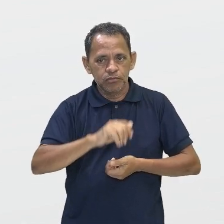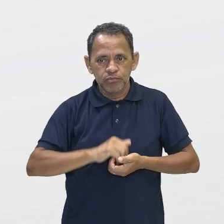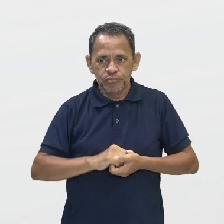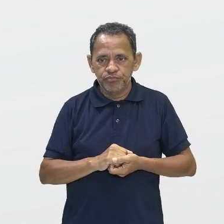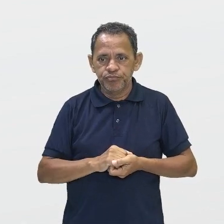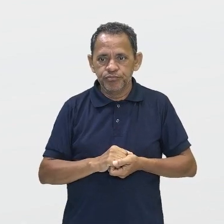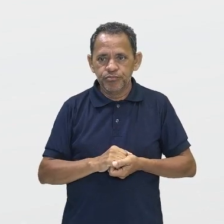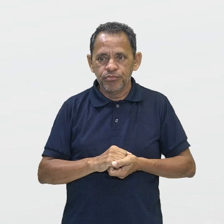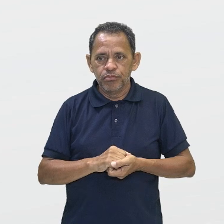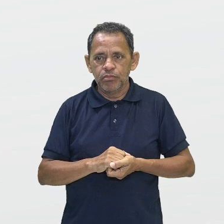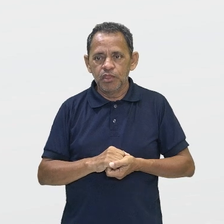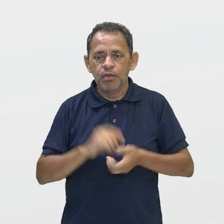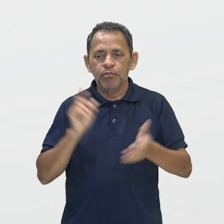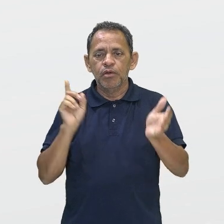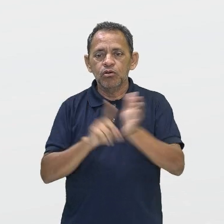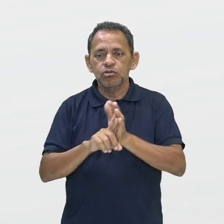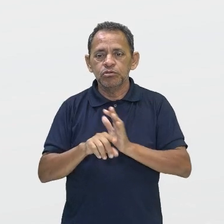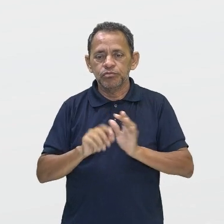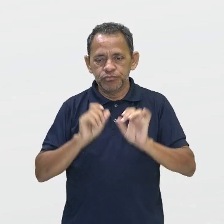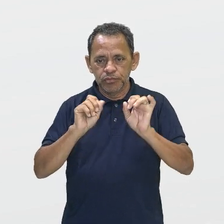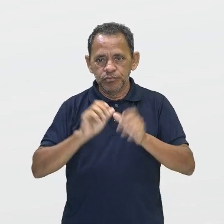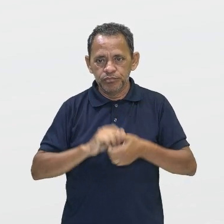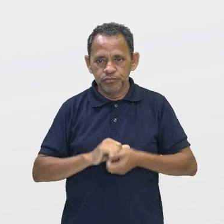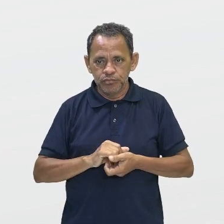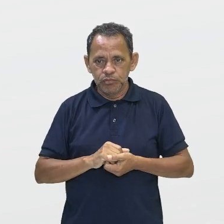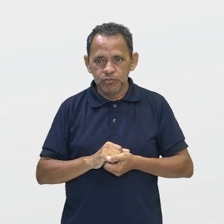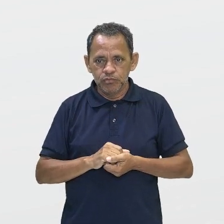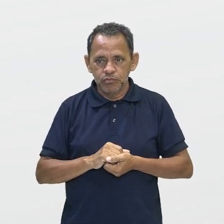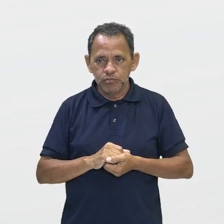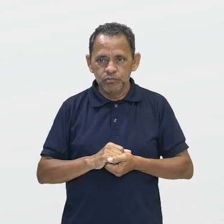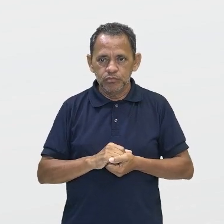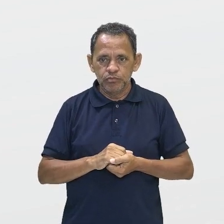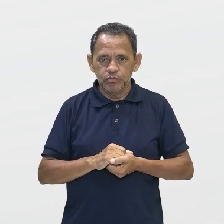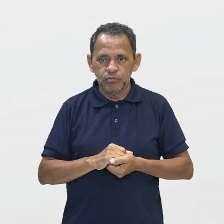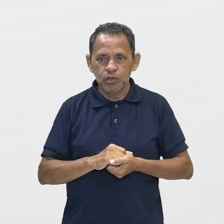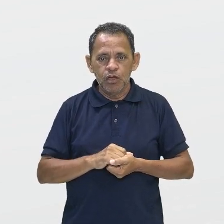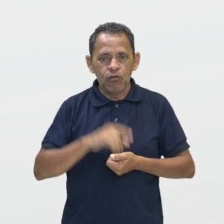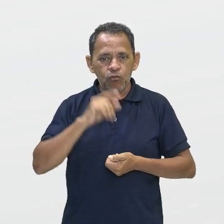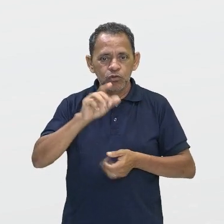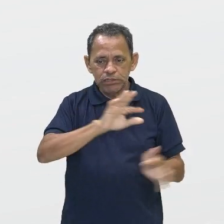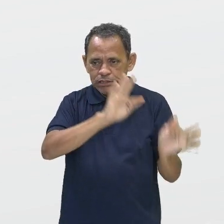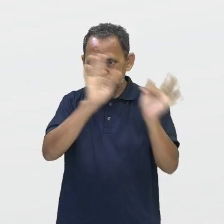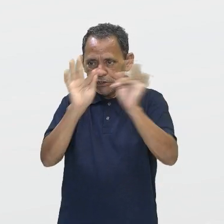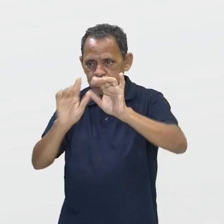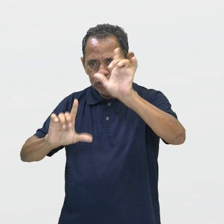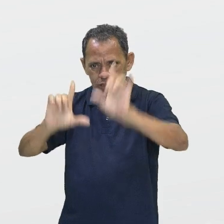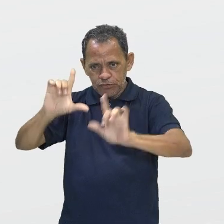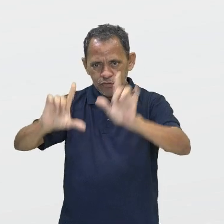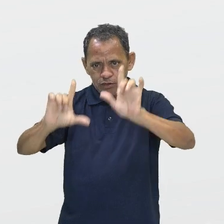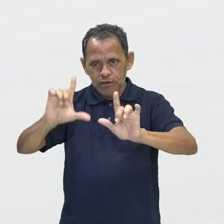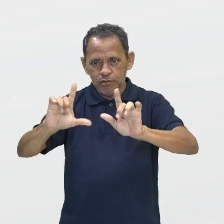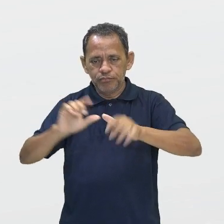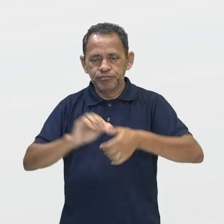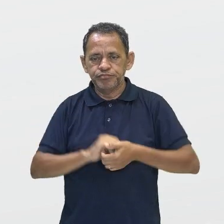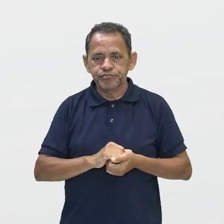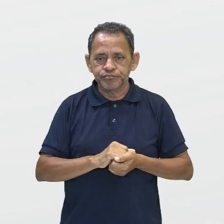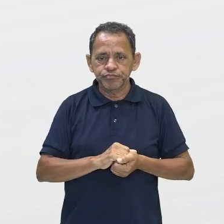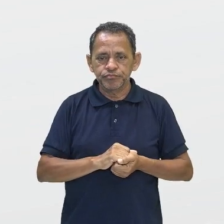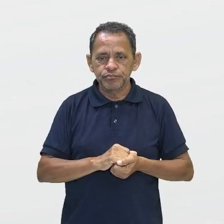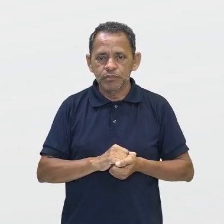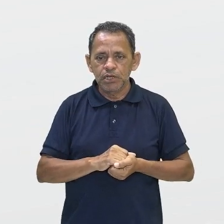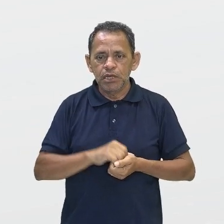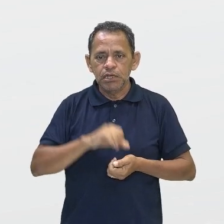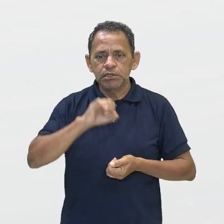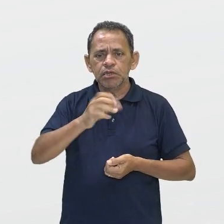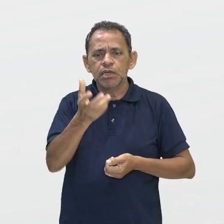pergunto, you are watching TV, é a afirmação, né? Você está assistindo TV. Se eu